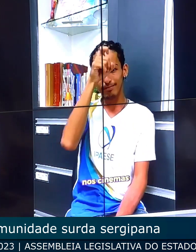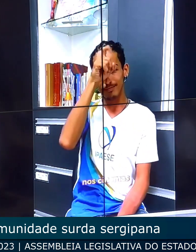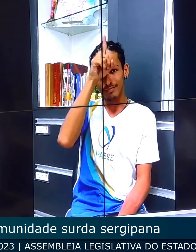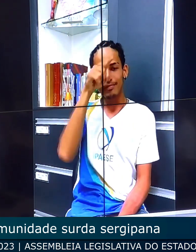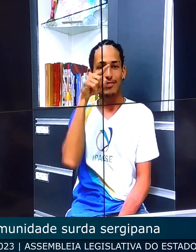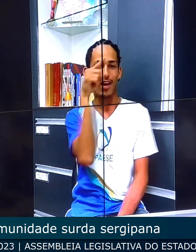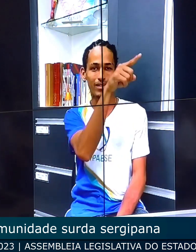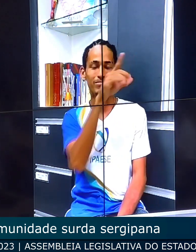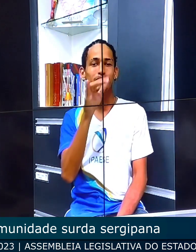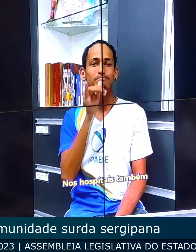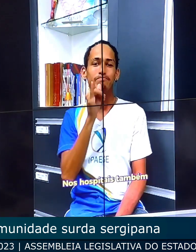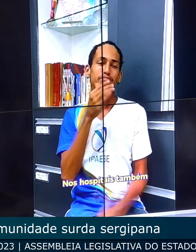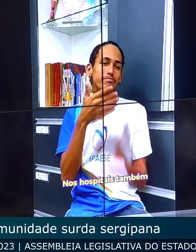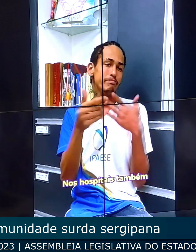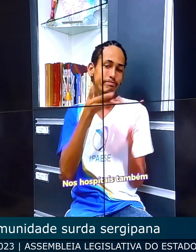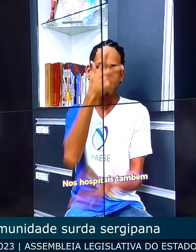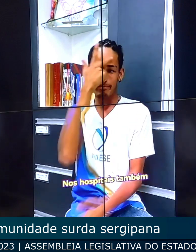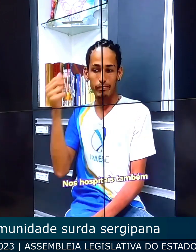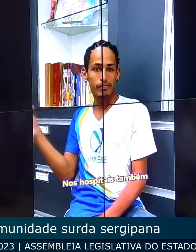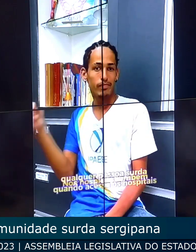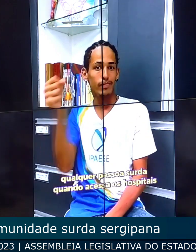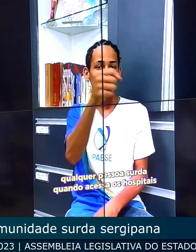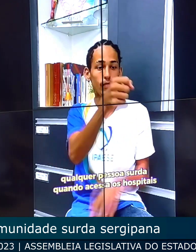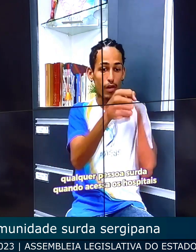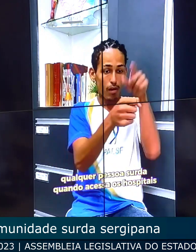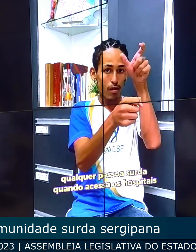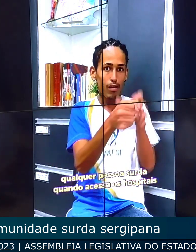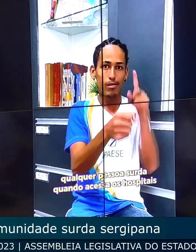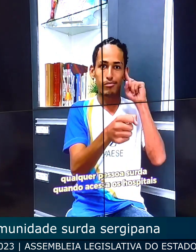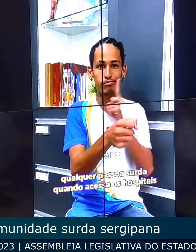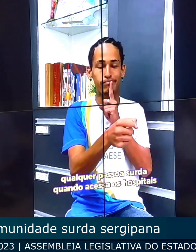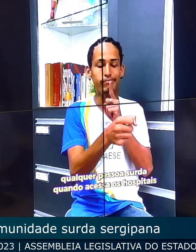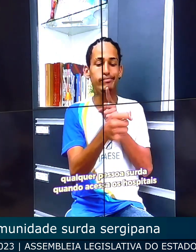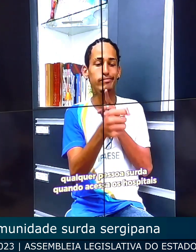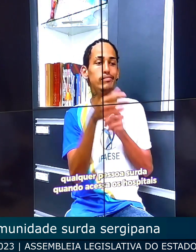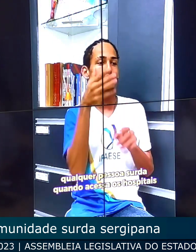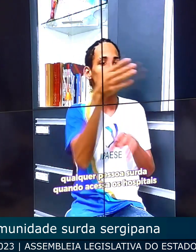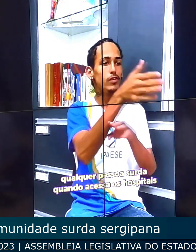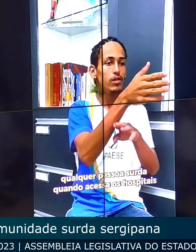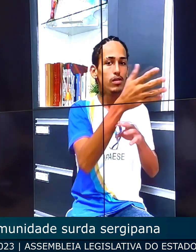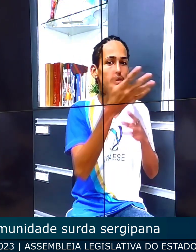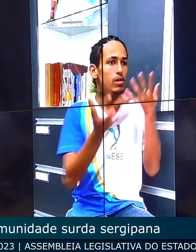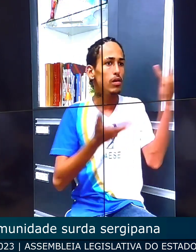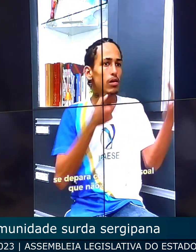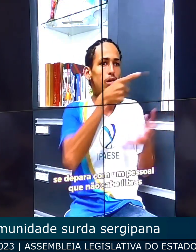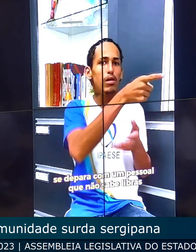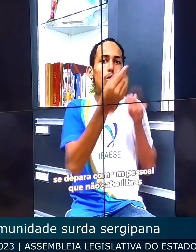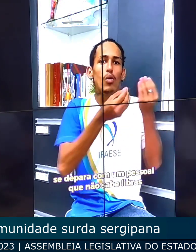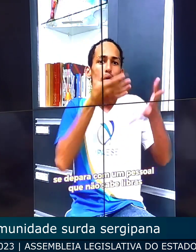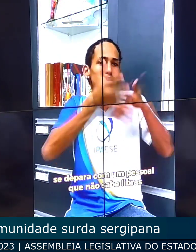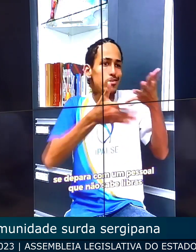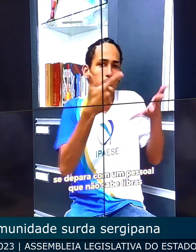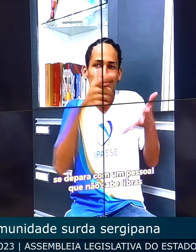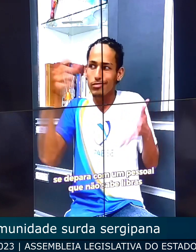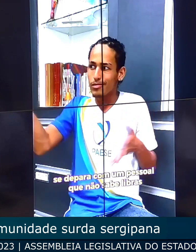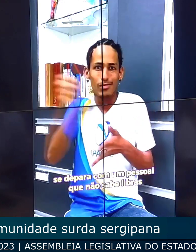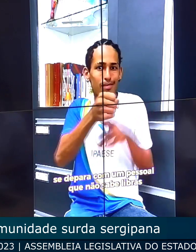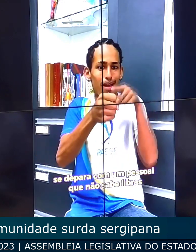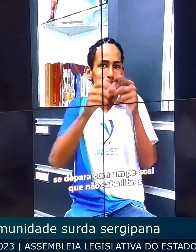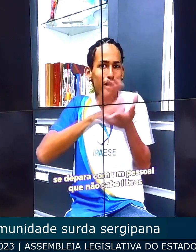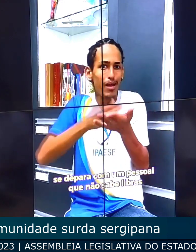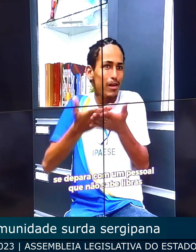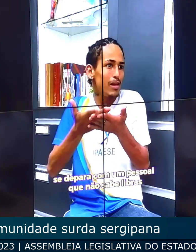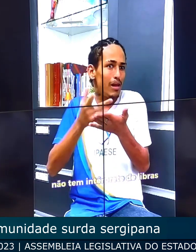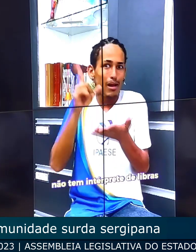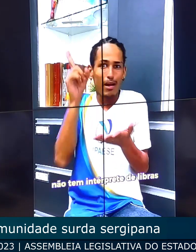cinemas. Nos hospitais também, qualquer pessoa surda quando acessa os hospitais se depara com pessoal que não